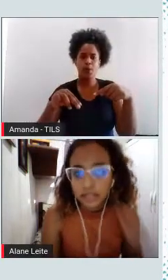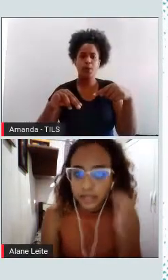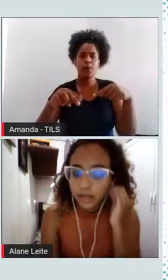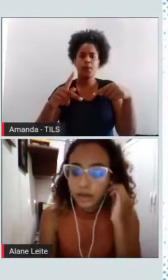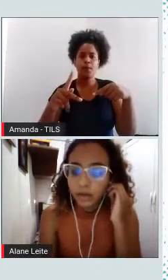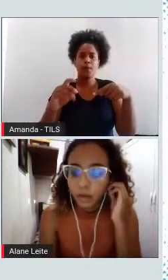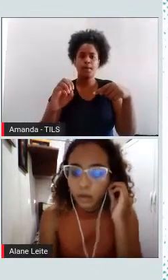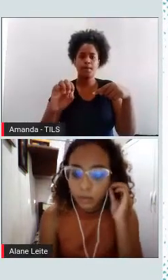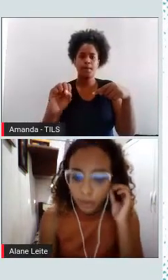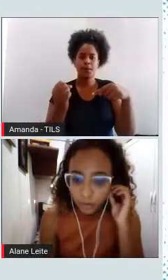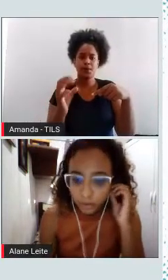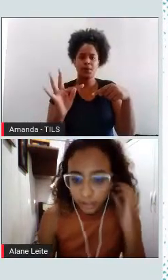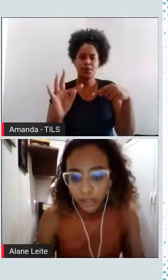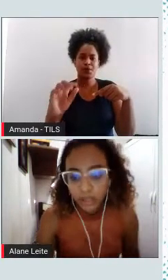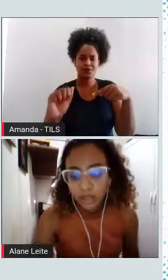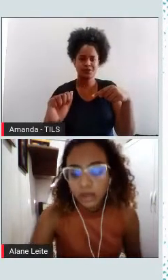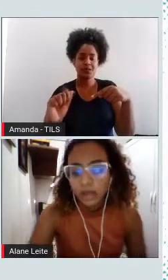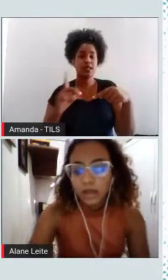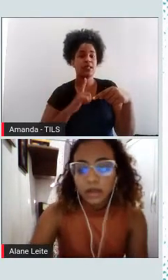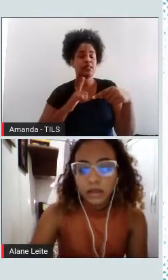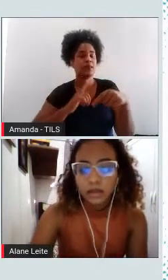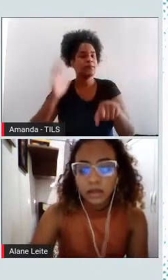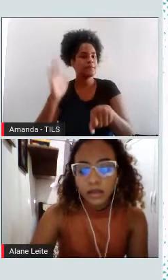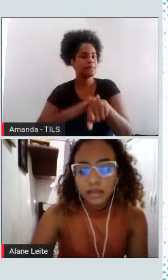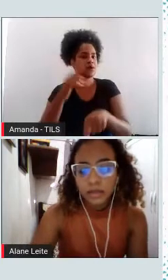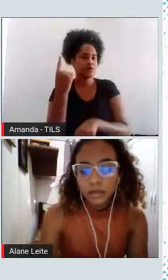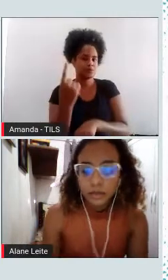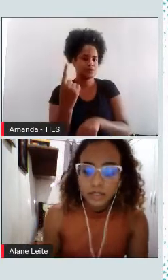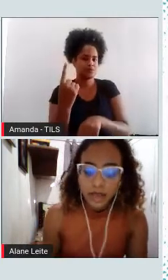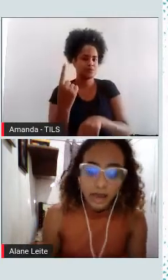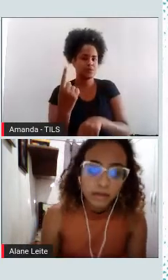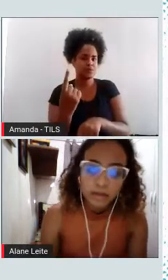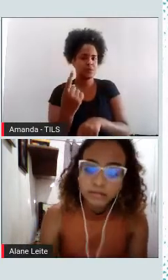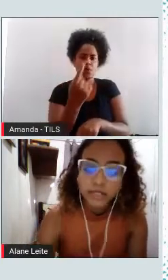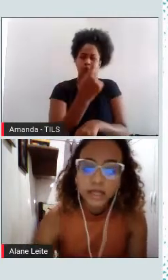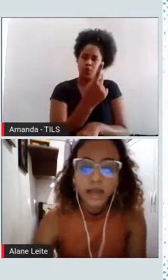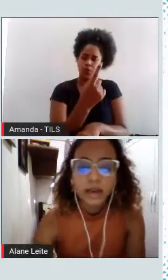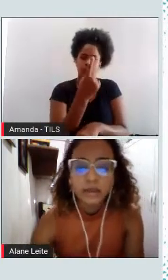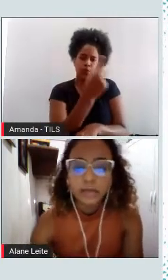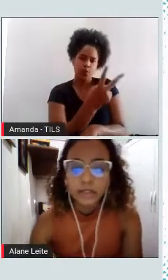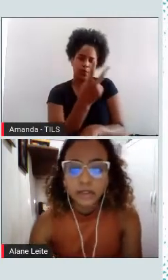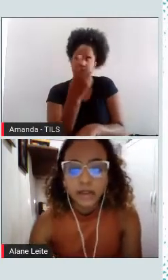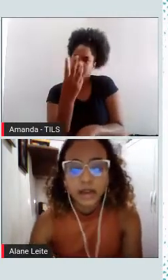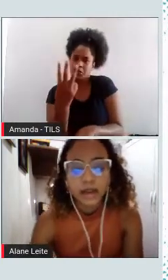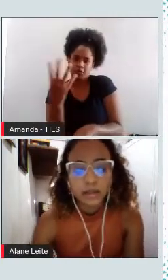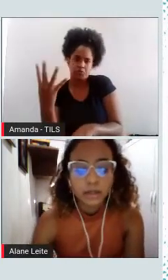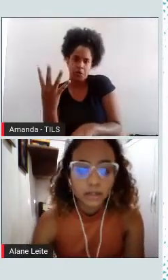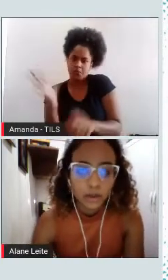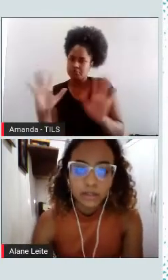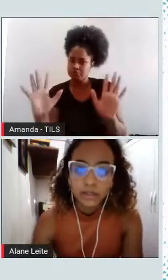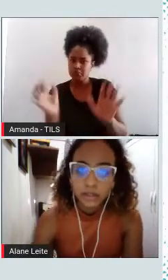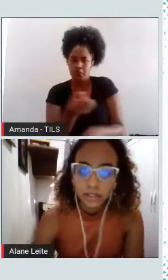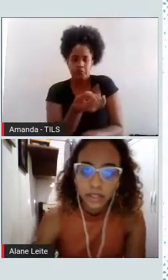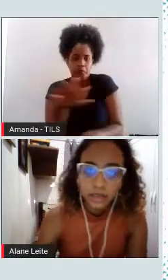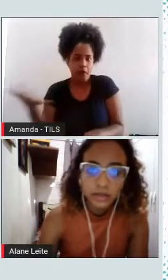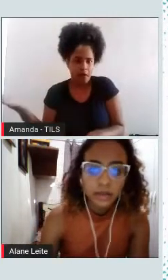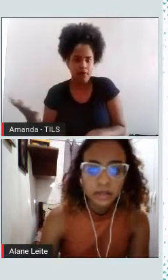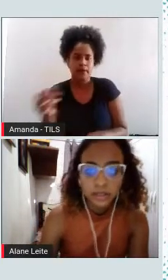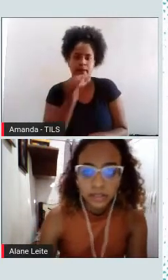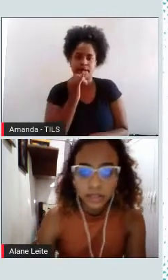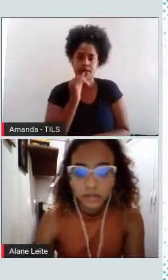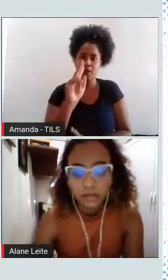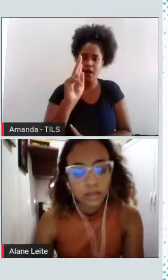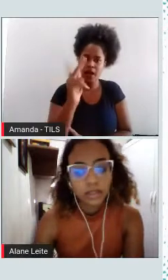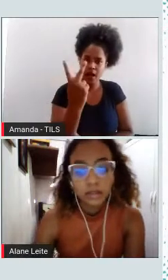ela vai ser composta. Exemplo, eu trouxe água, que é o H2O, hidrogênio